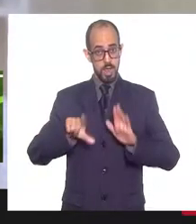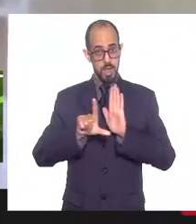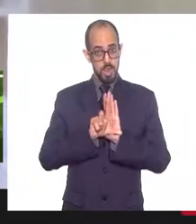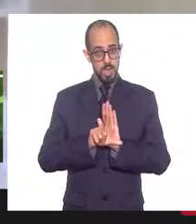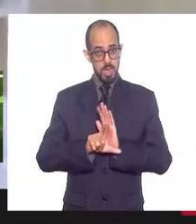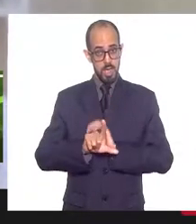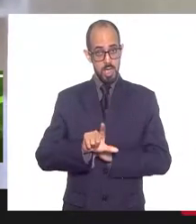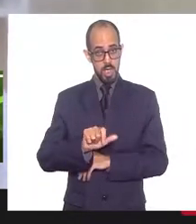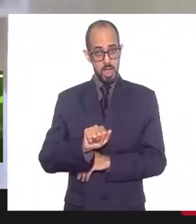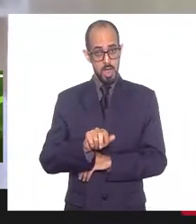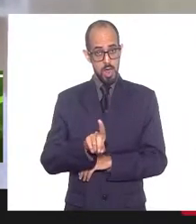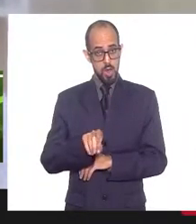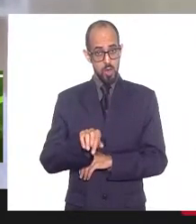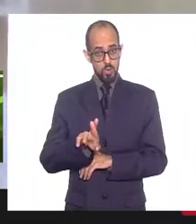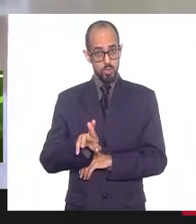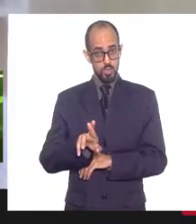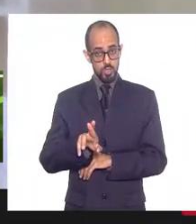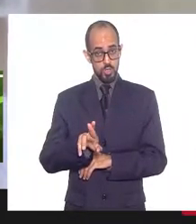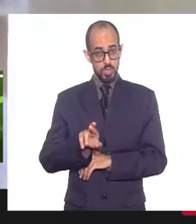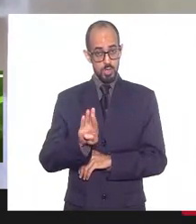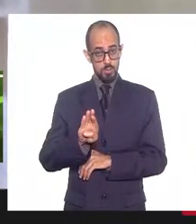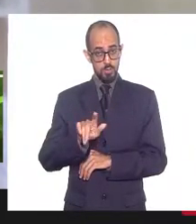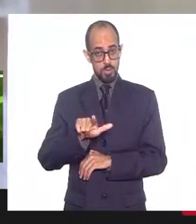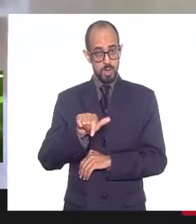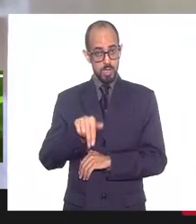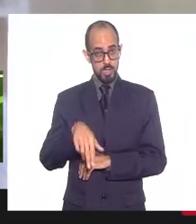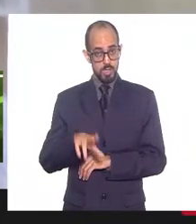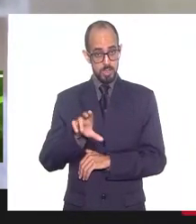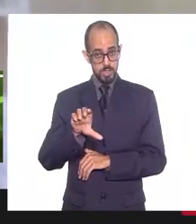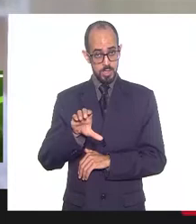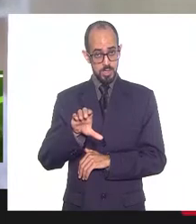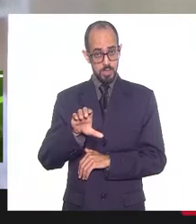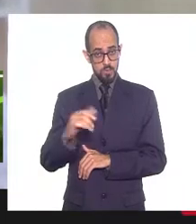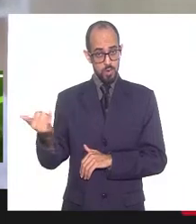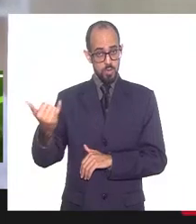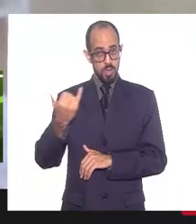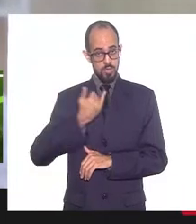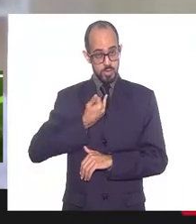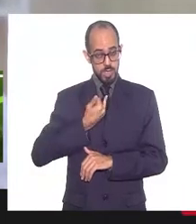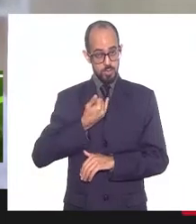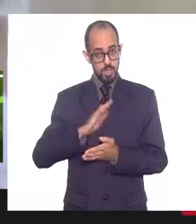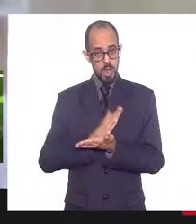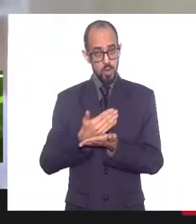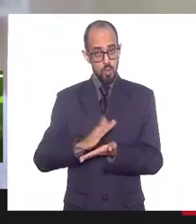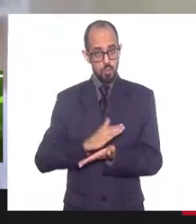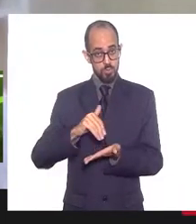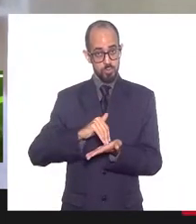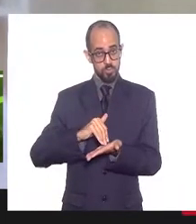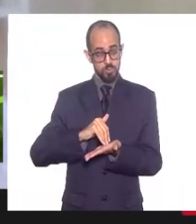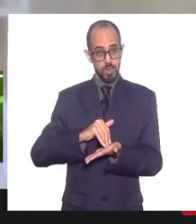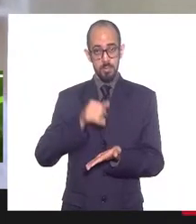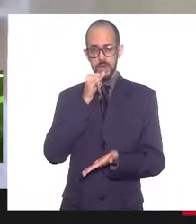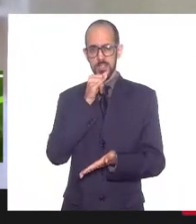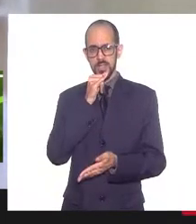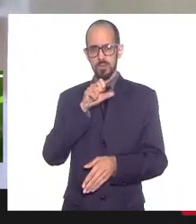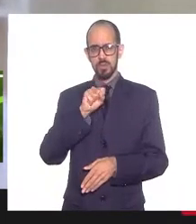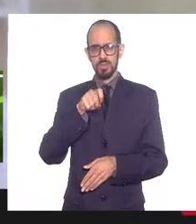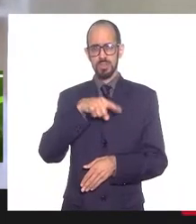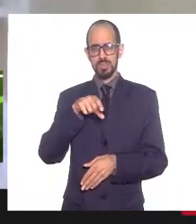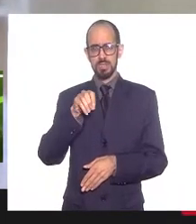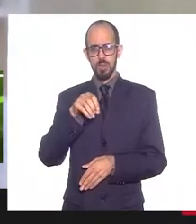tivemos relatos de que algumas secretarias, em especial a de São Pedro da Aldeia, onde tivemos